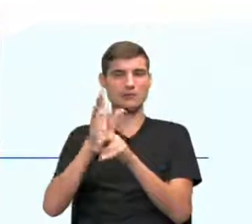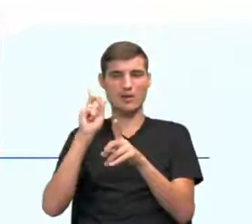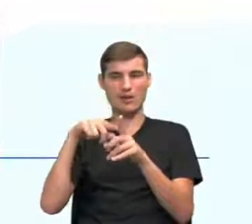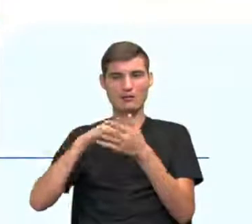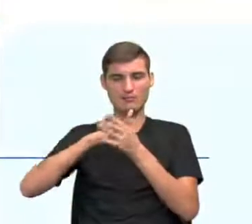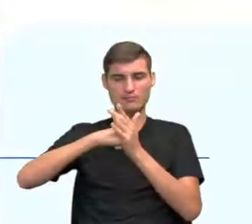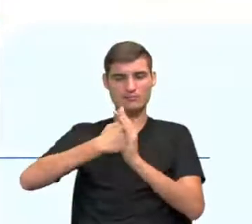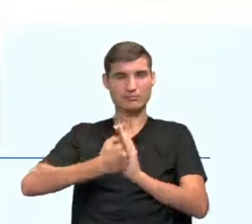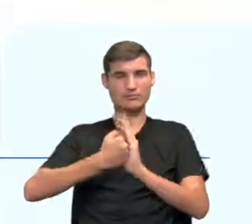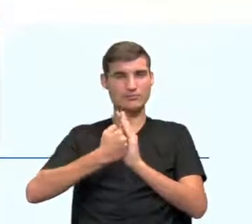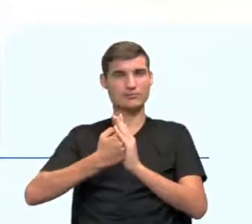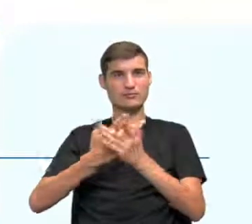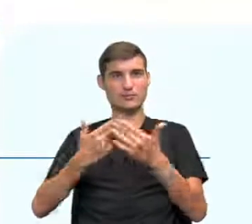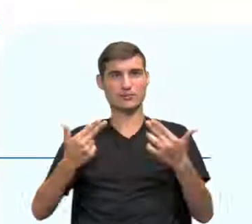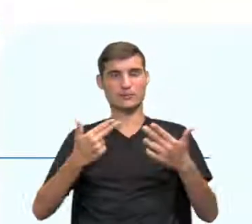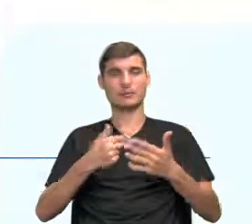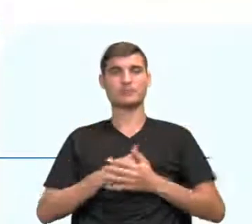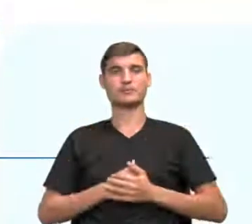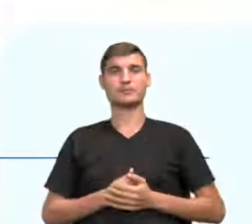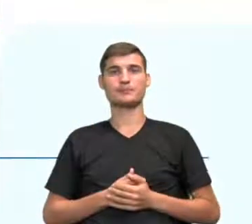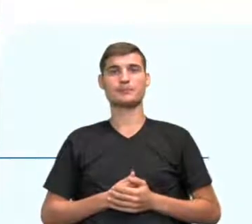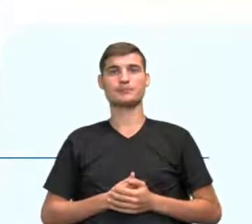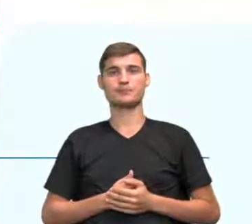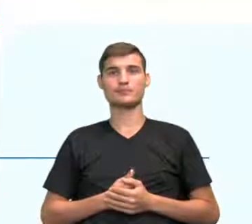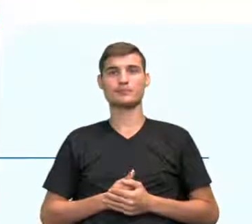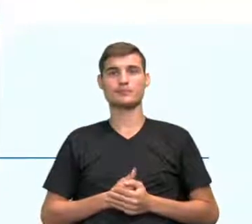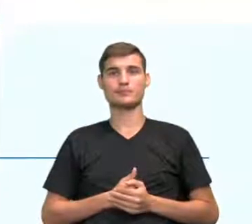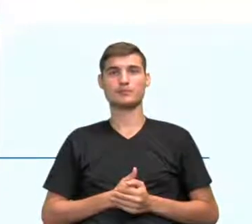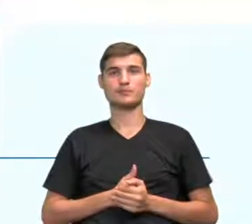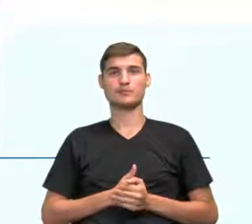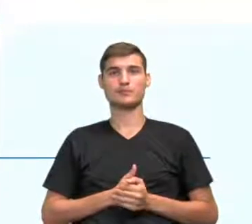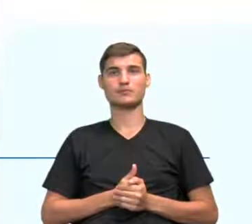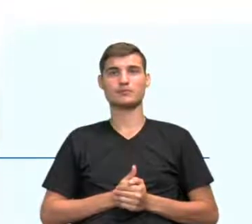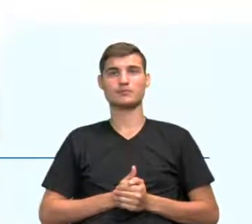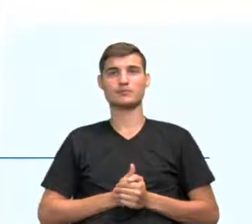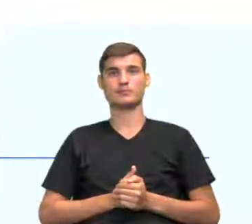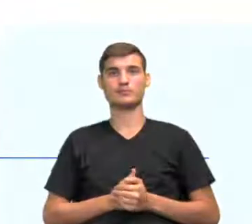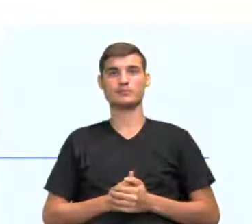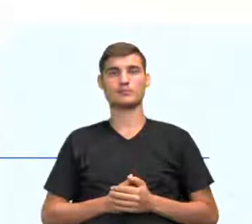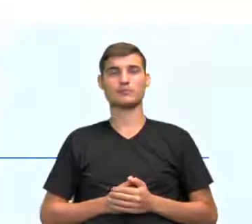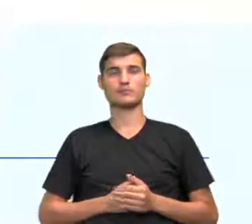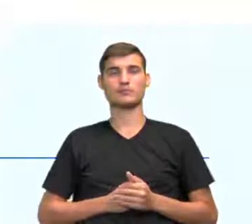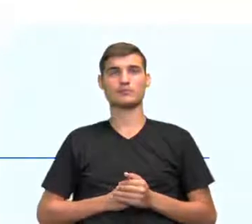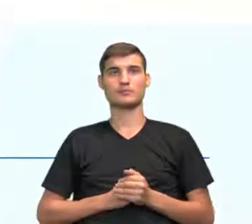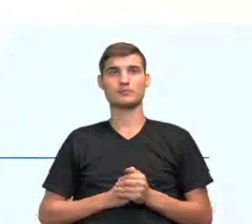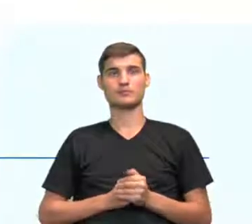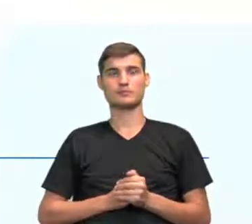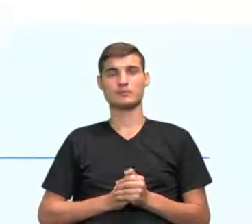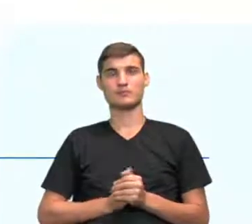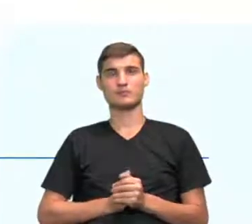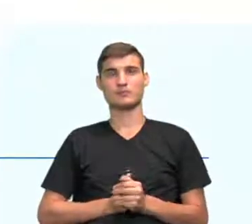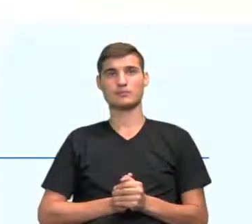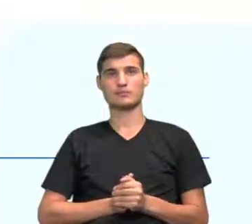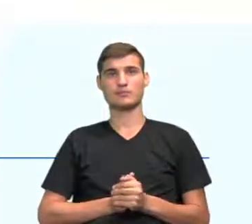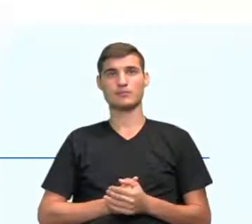bloqueio dos ruídos, né? Como que vai ficar então essa transmissão?